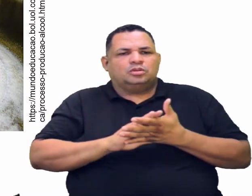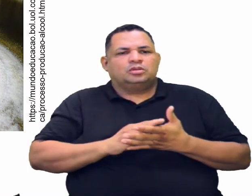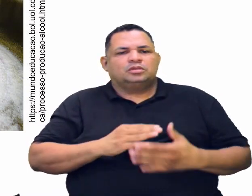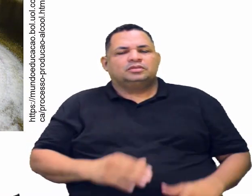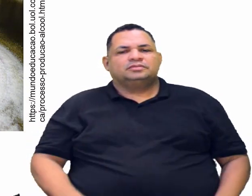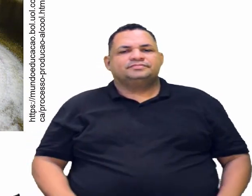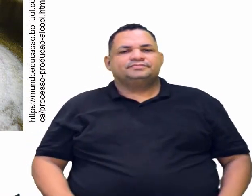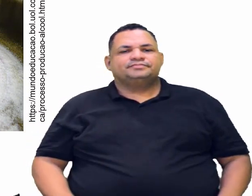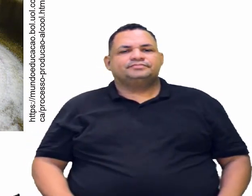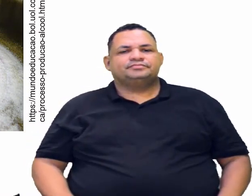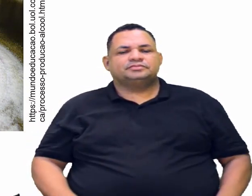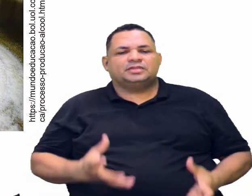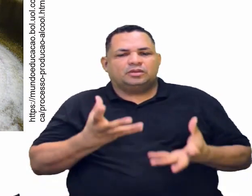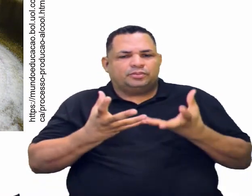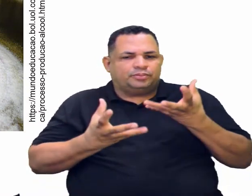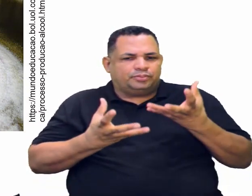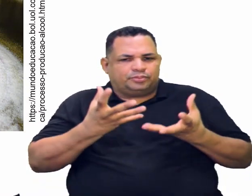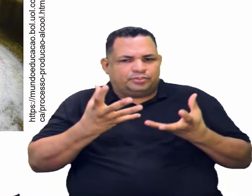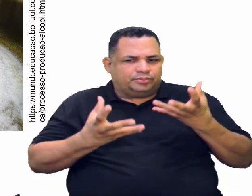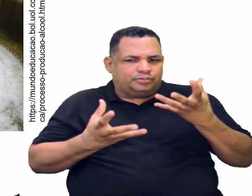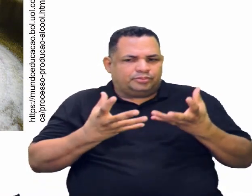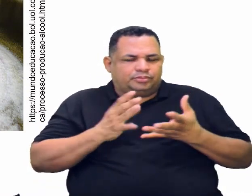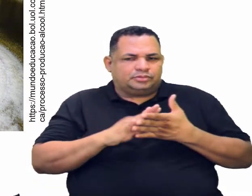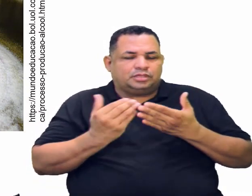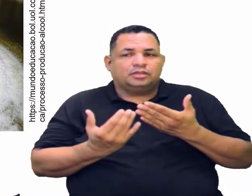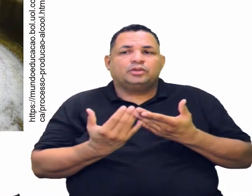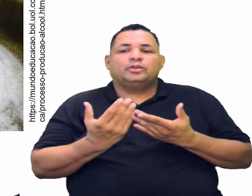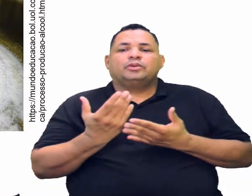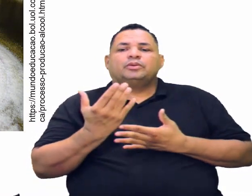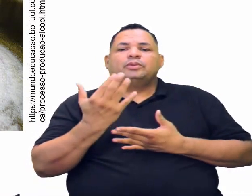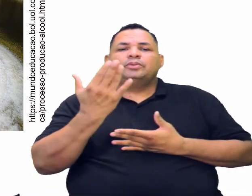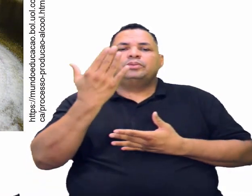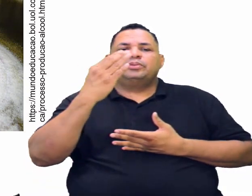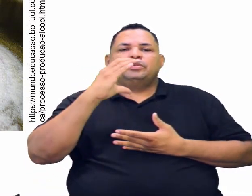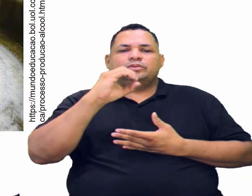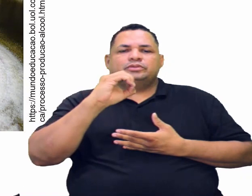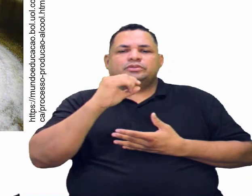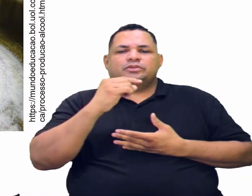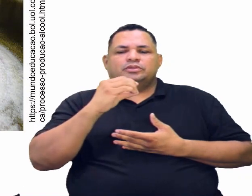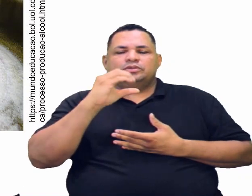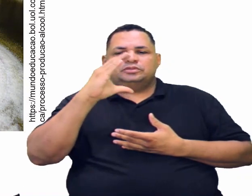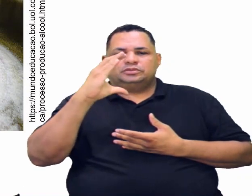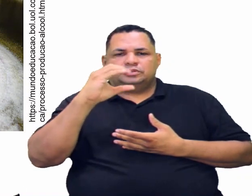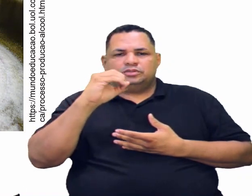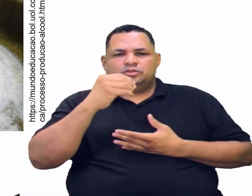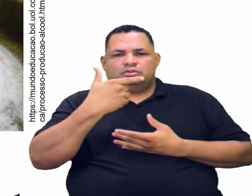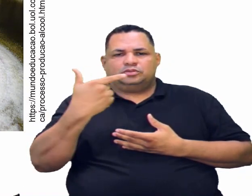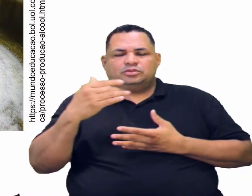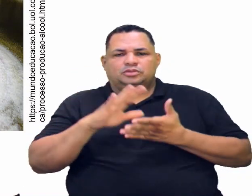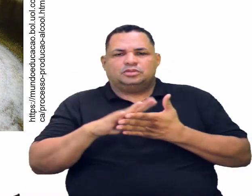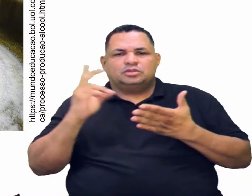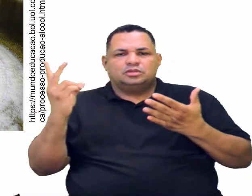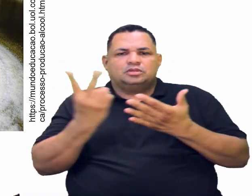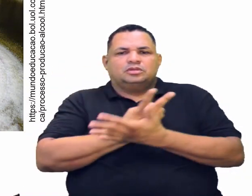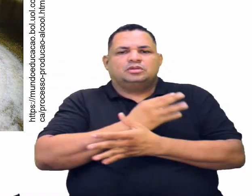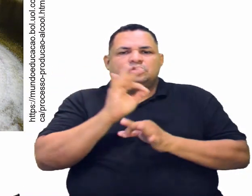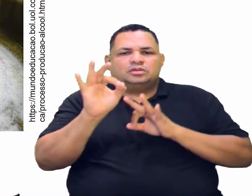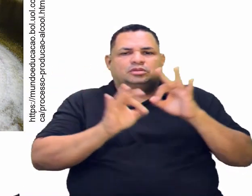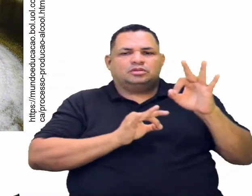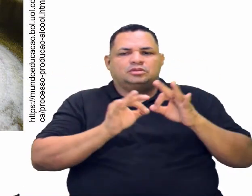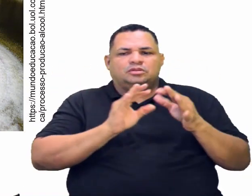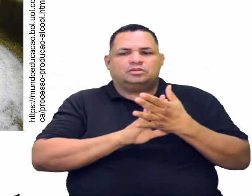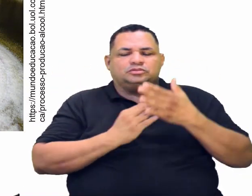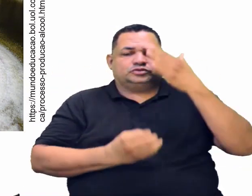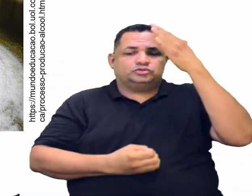glicose. E essa fermentação vai liberar um gás, que a gente conhece como CO2, e vai ocasionar na formação